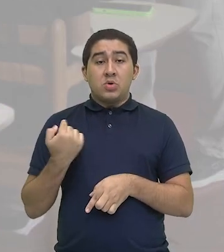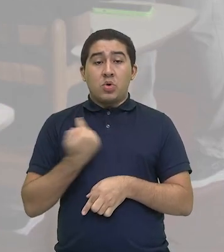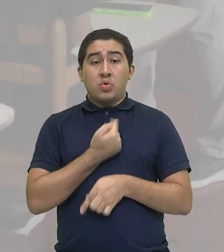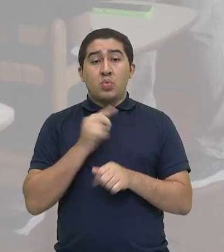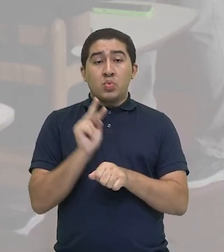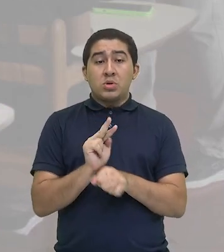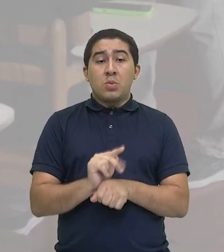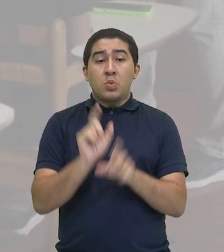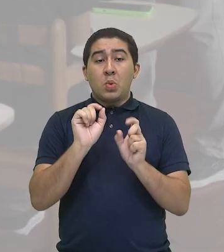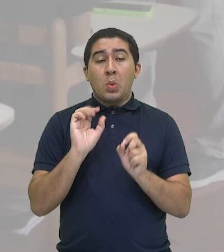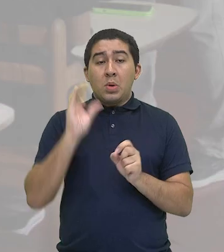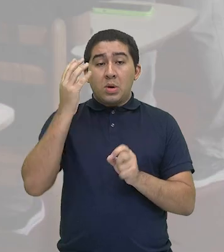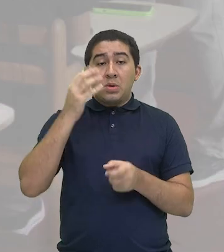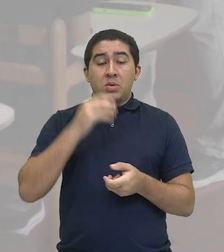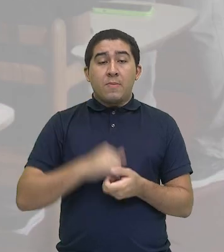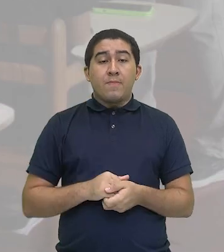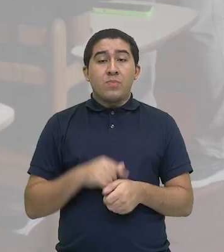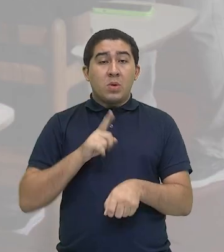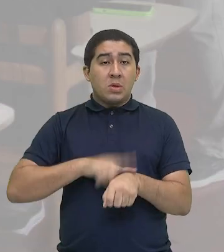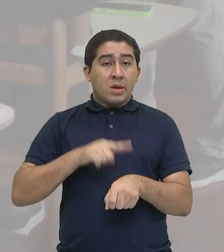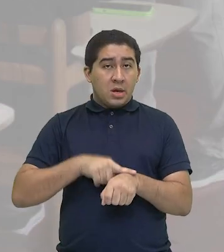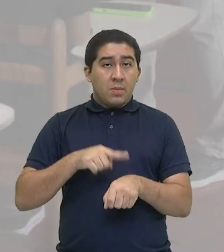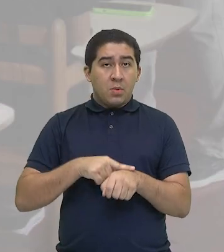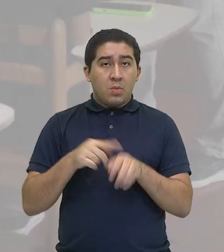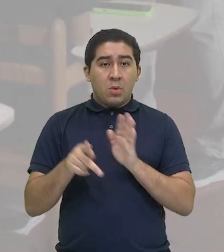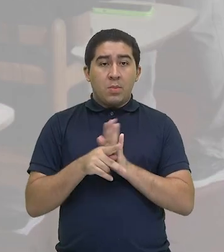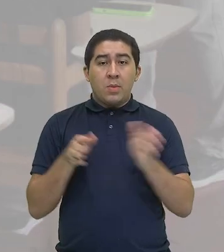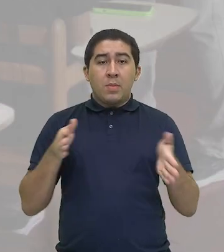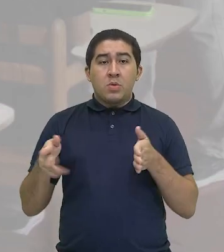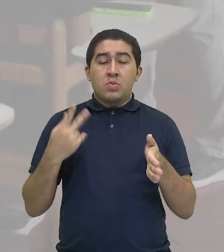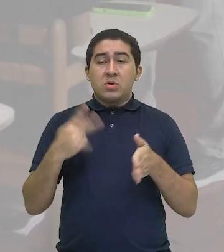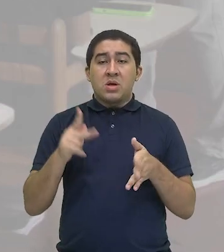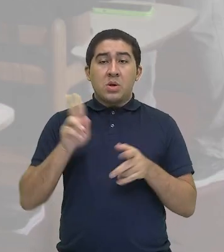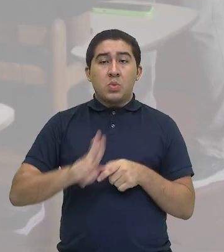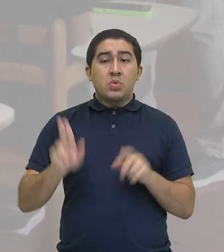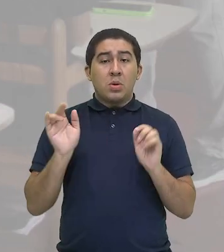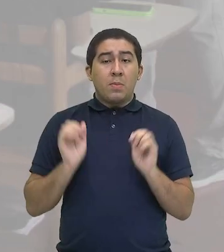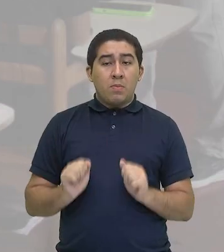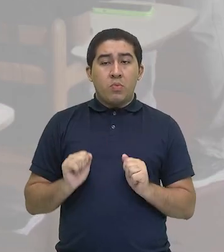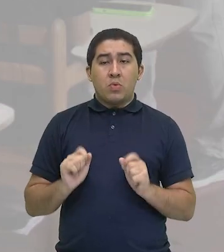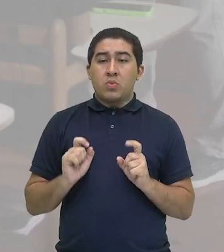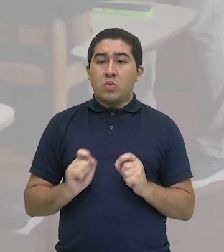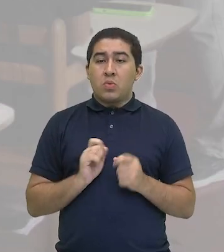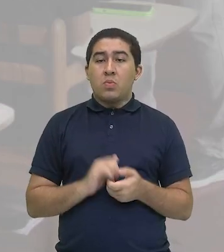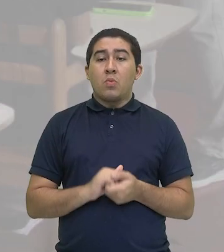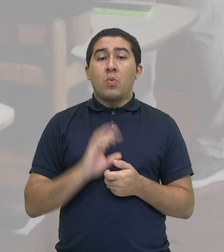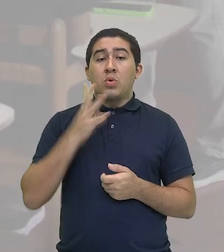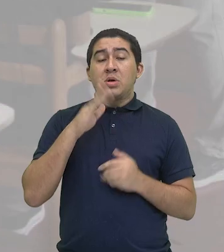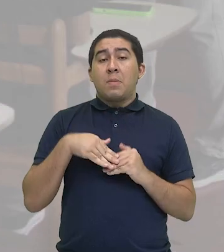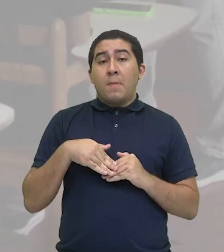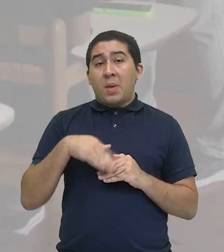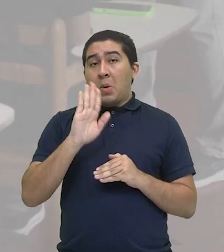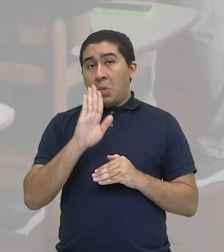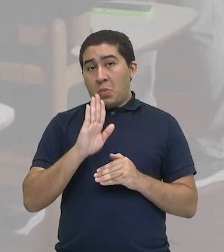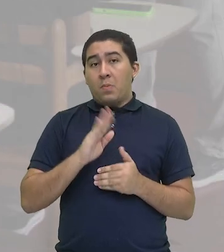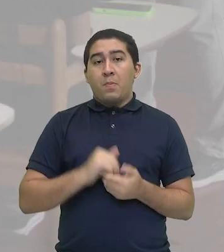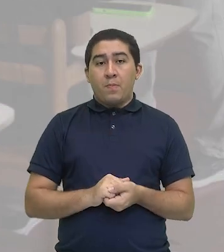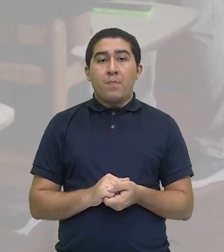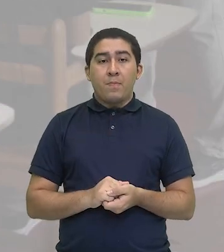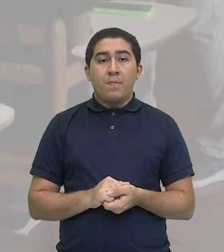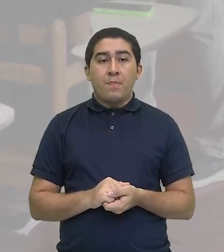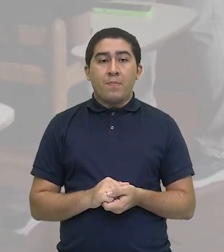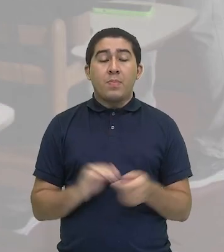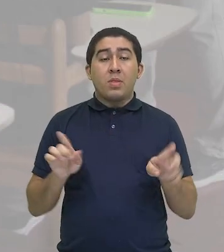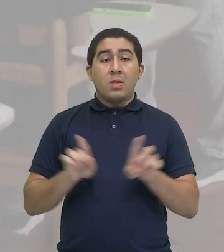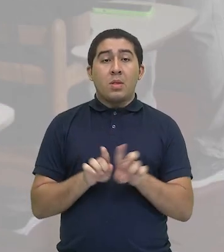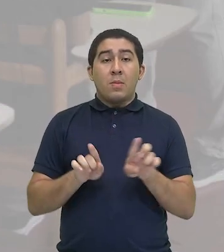que acontece? O tempo de vida útil, ele se torna maior, né?